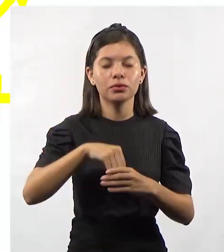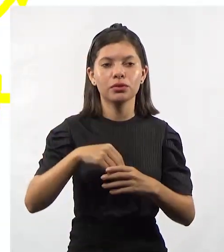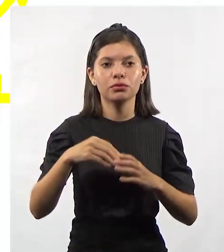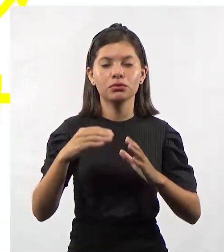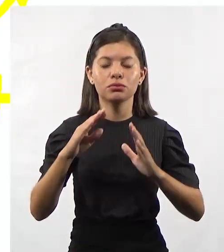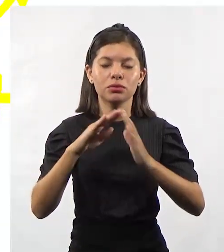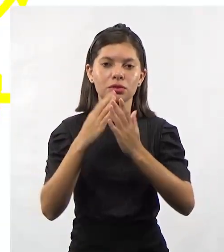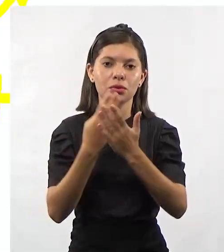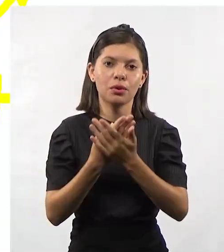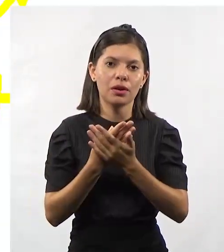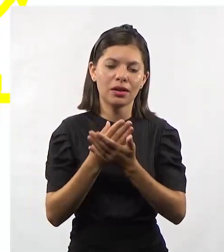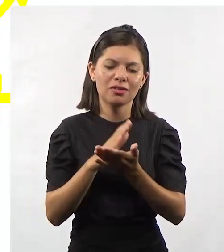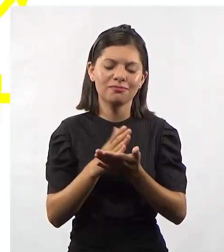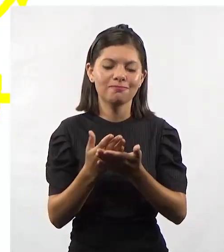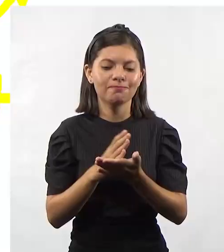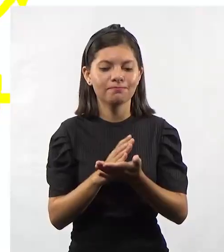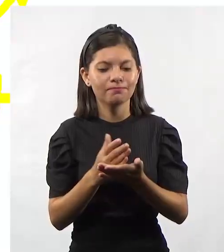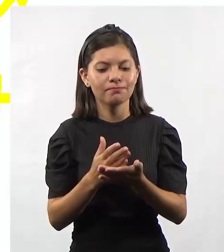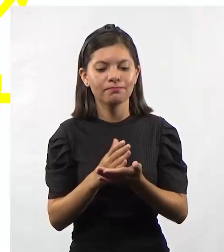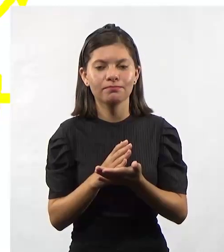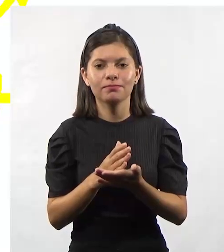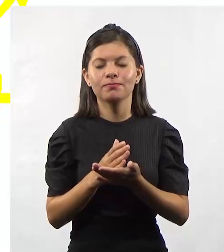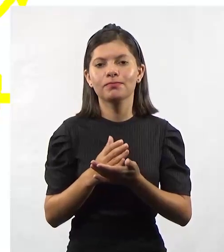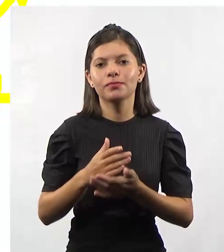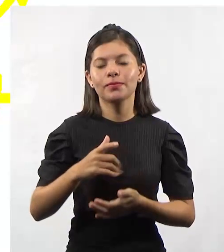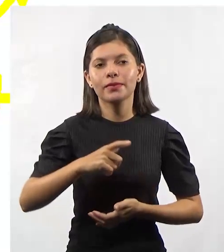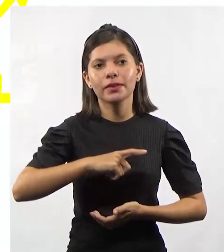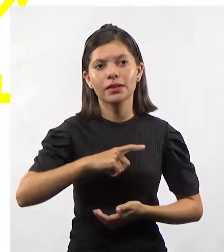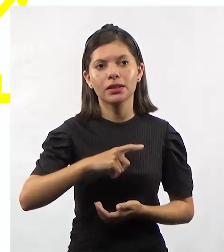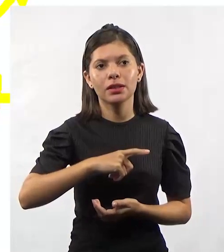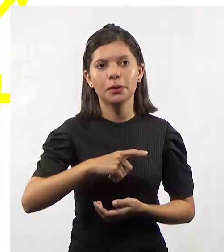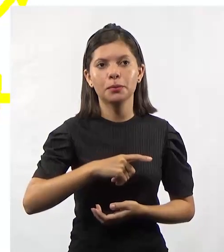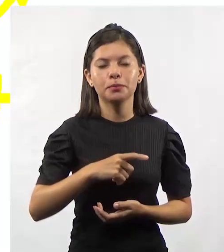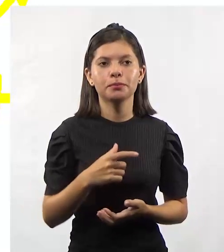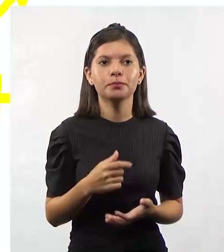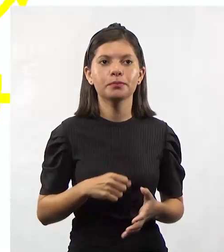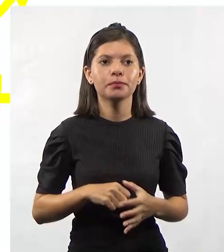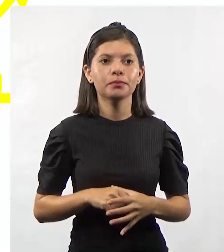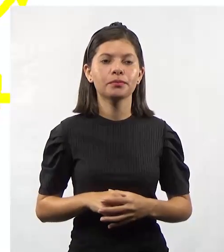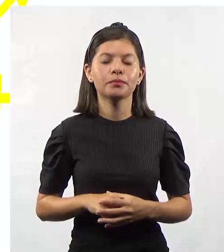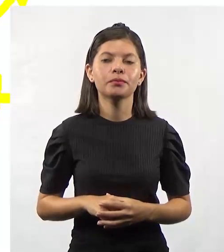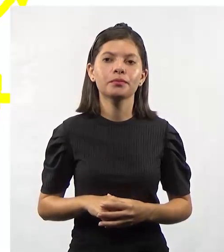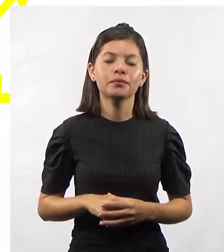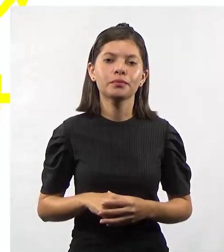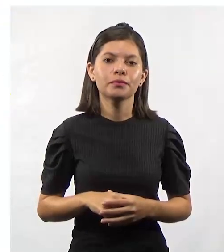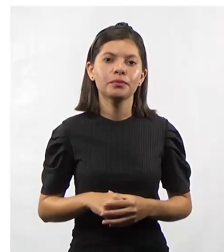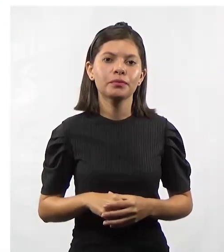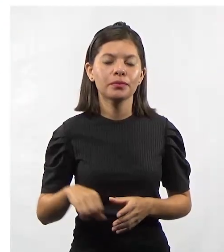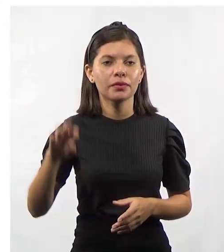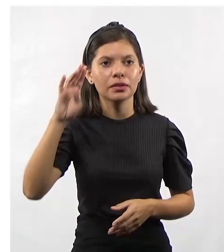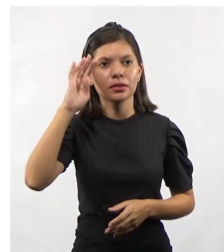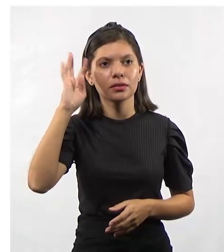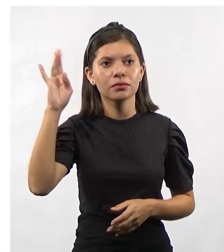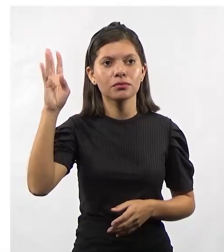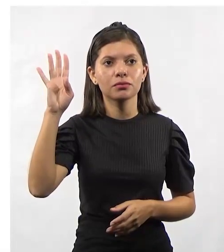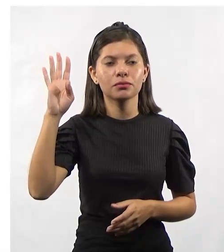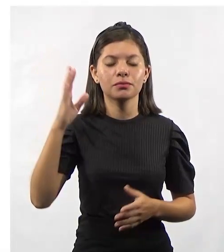né? Então, é a partir dessa perspectiva que nós vamos desenvolver as nossas reflexões na nossa